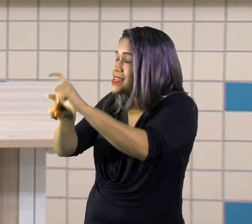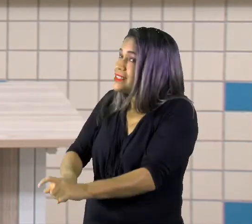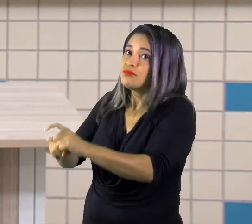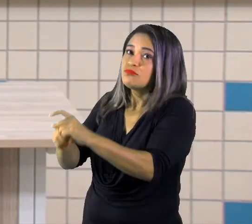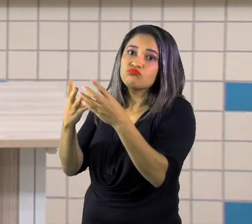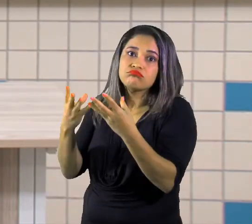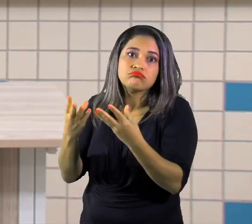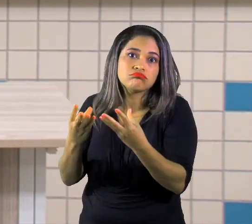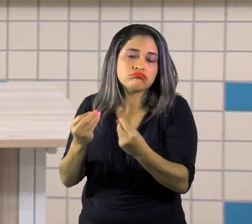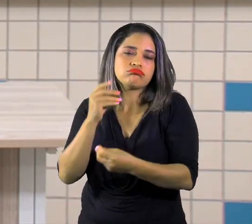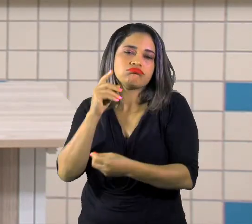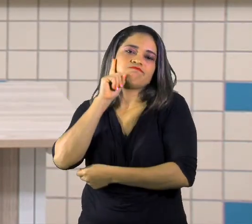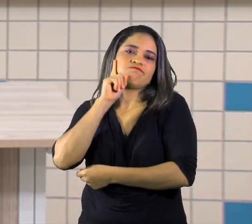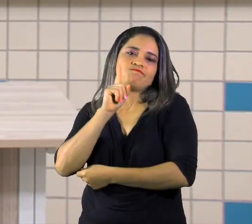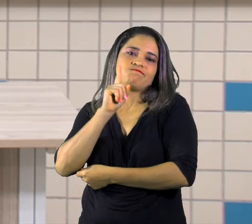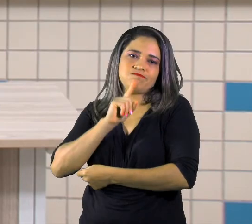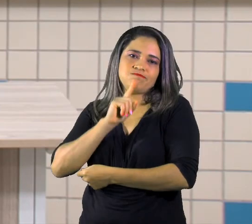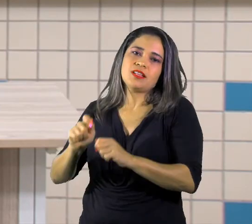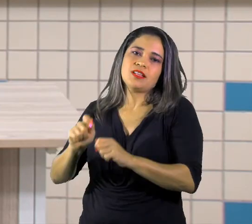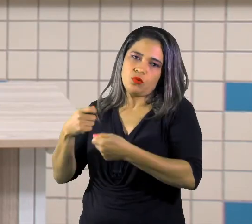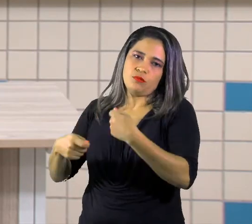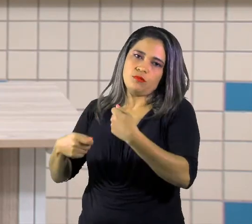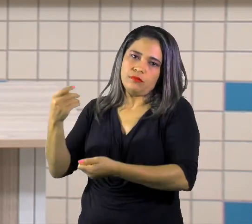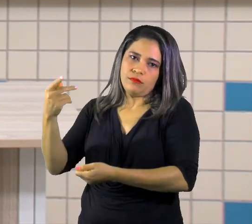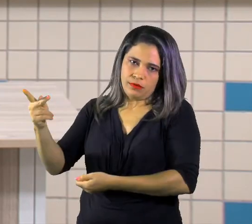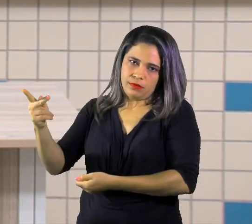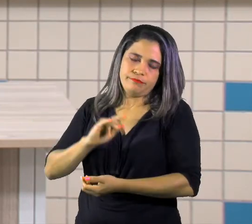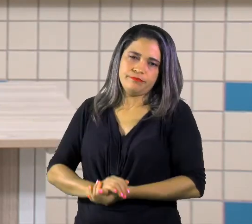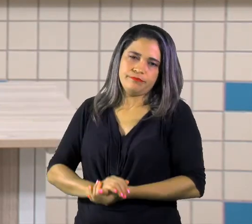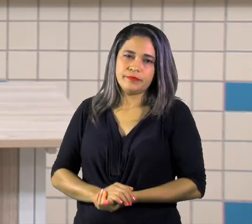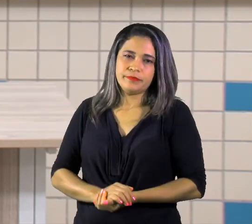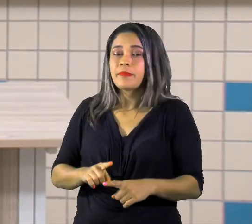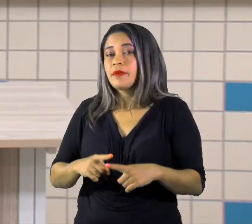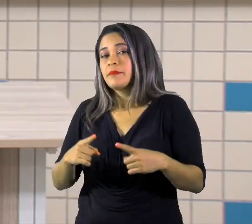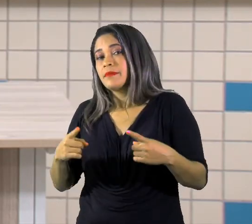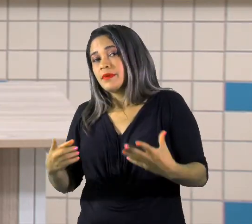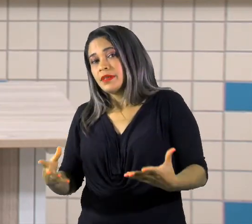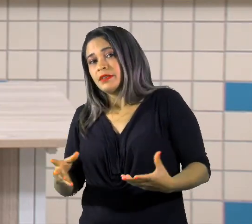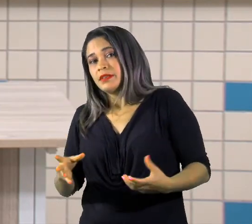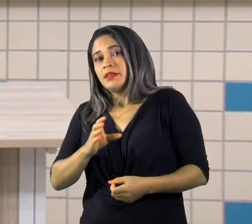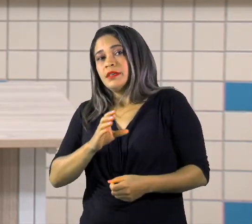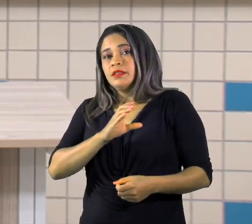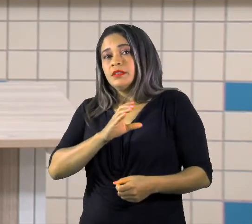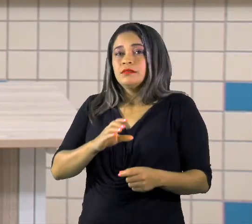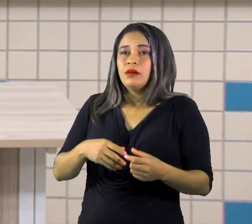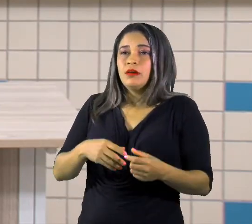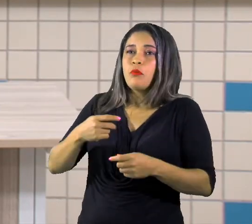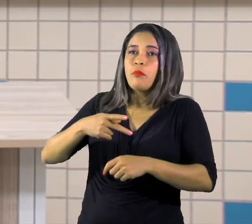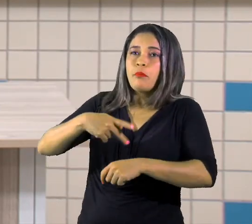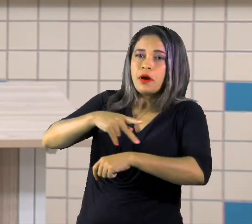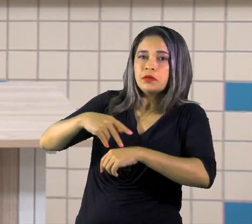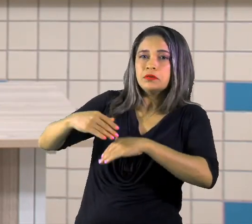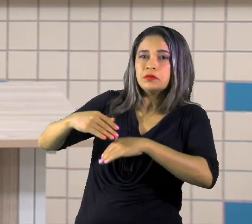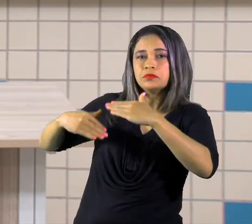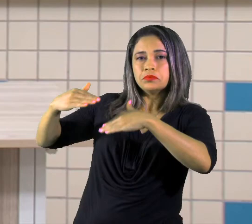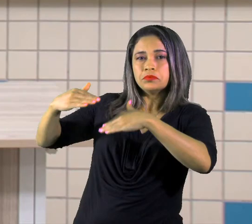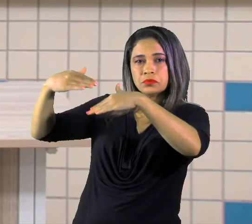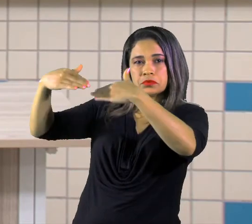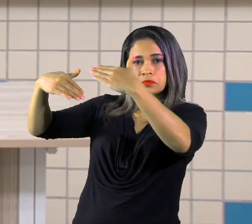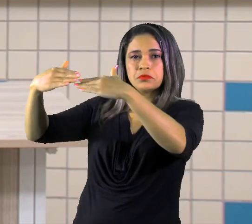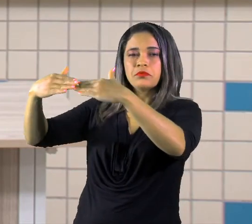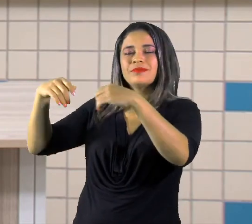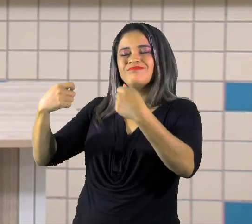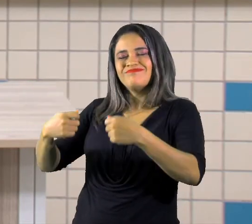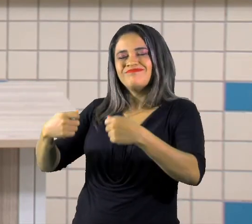economia dos Estados Unidos. Mesmo sendo um país em desenvolvimento, país desenvolvido, ele depende muito